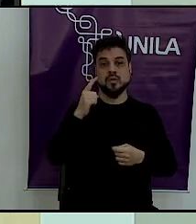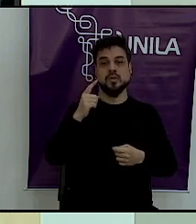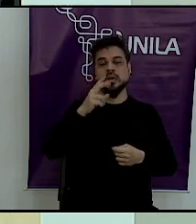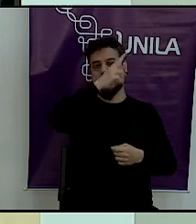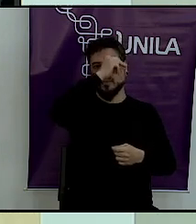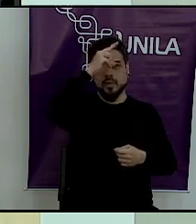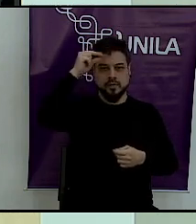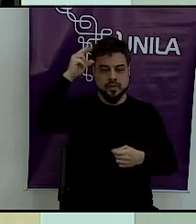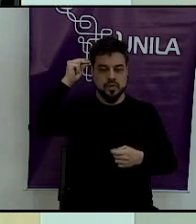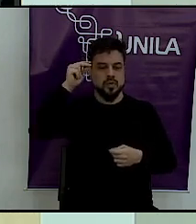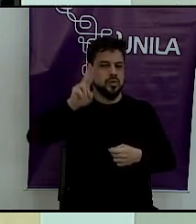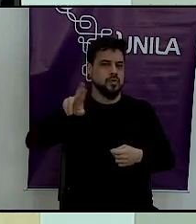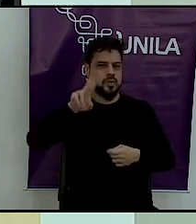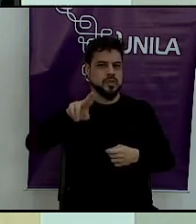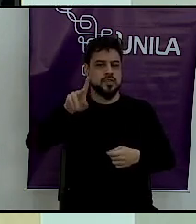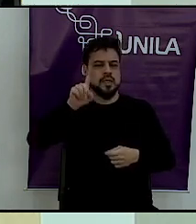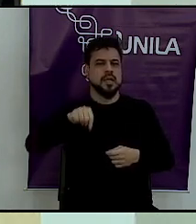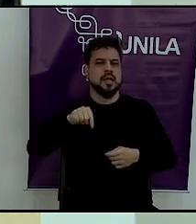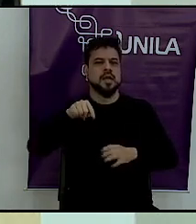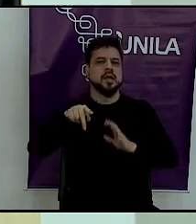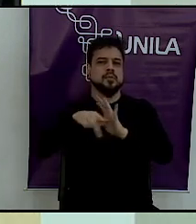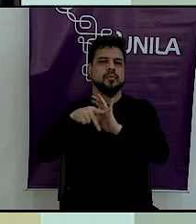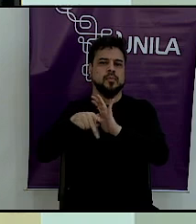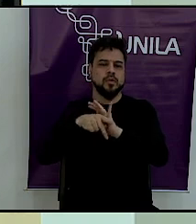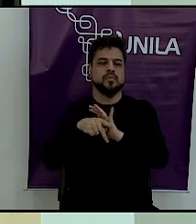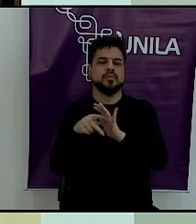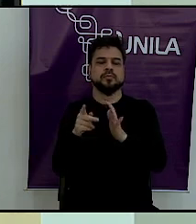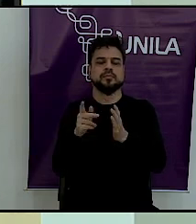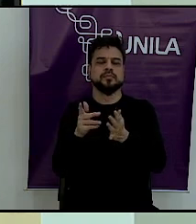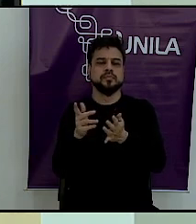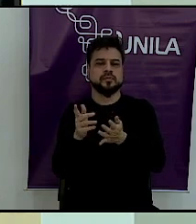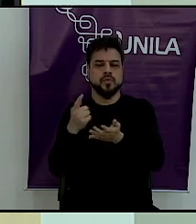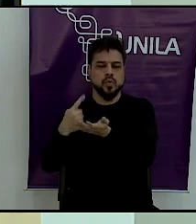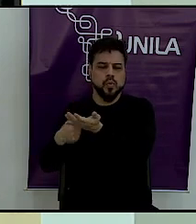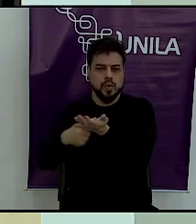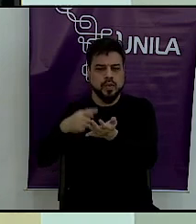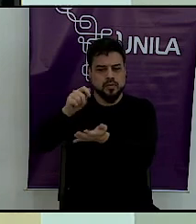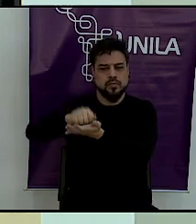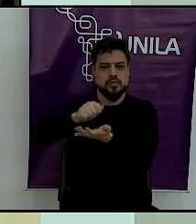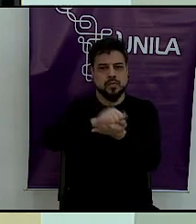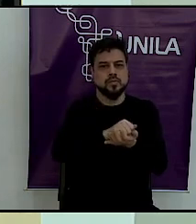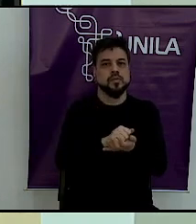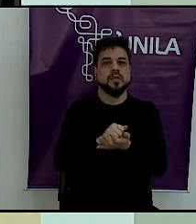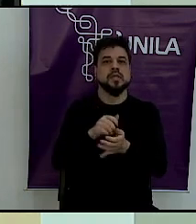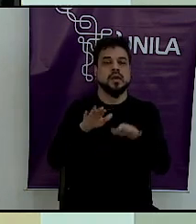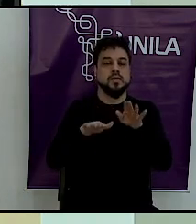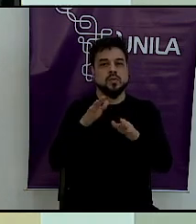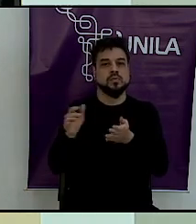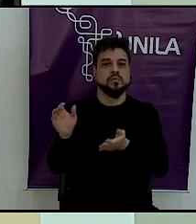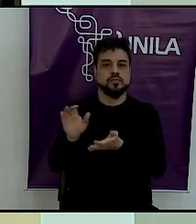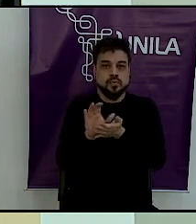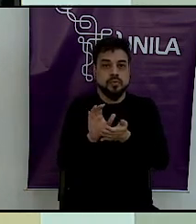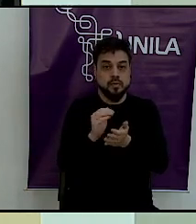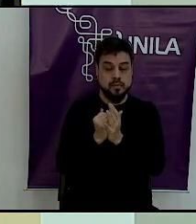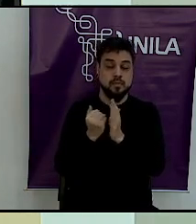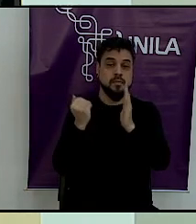são contratos, que têm reajustes anuais, né, a gente tem reajustes até maiores do que a gente está passando para